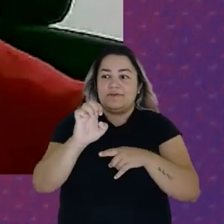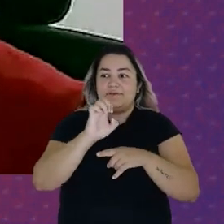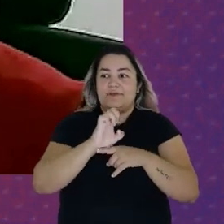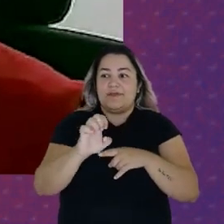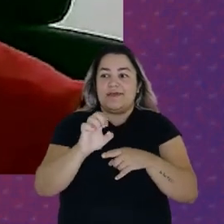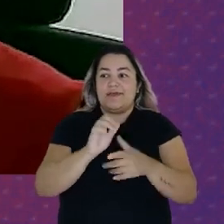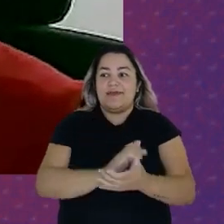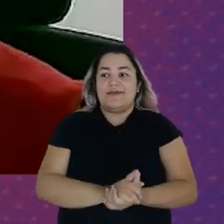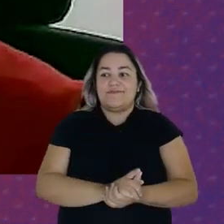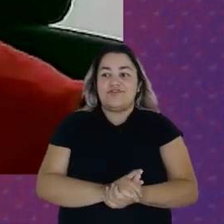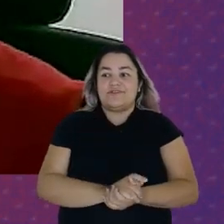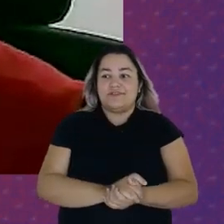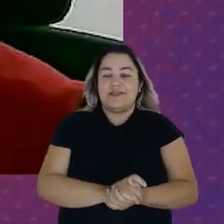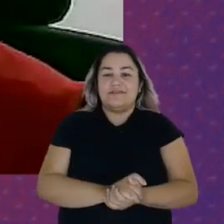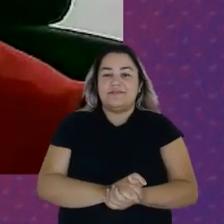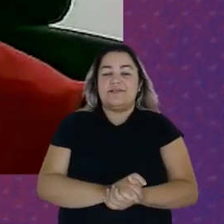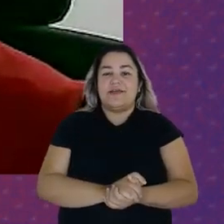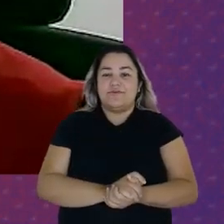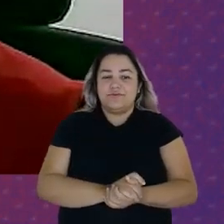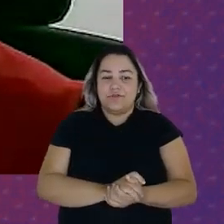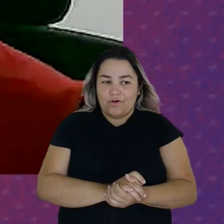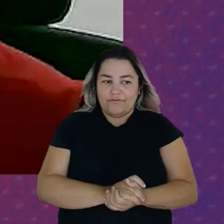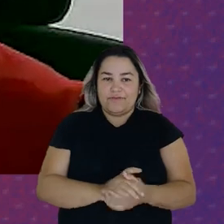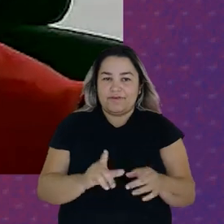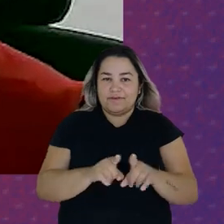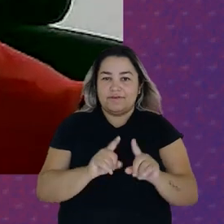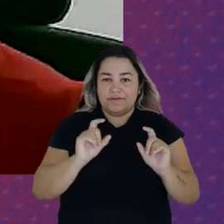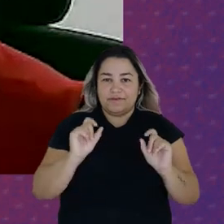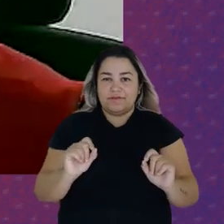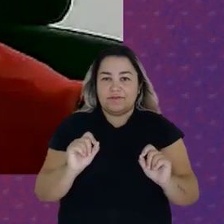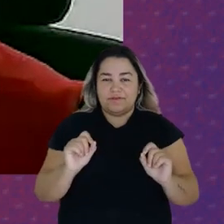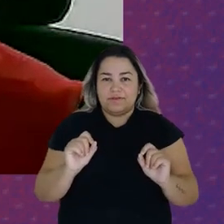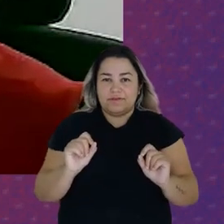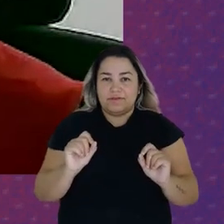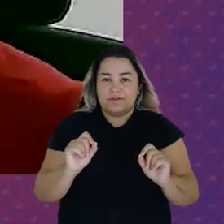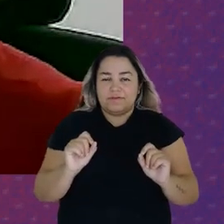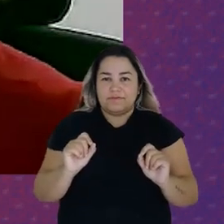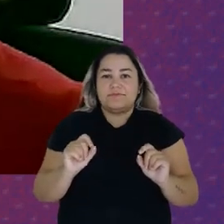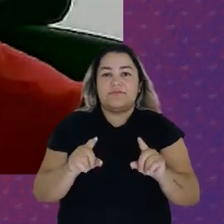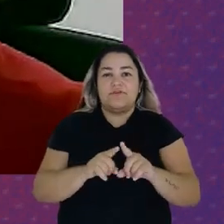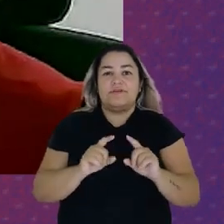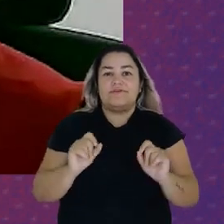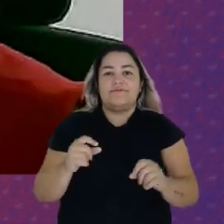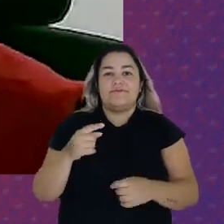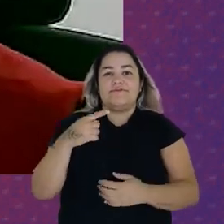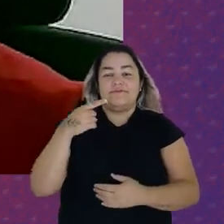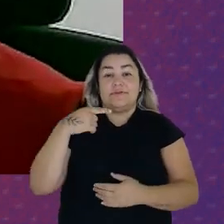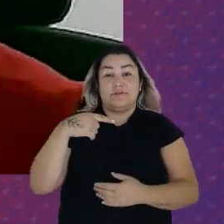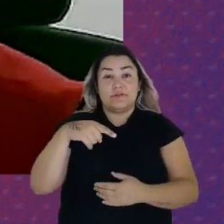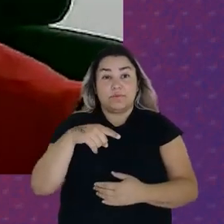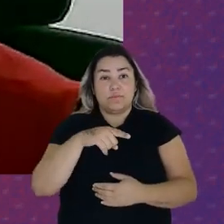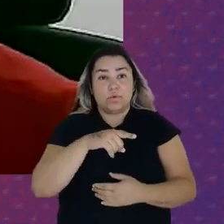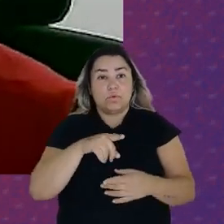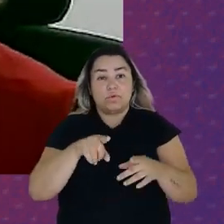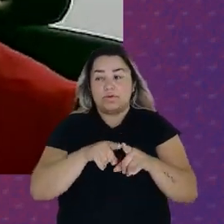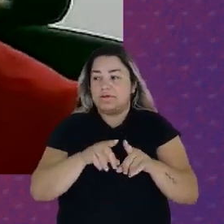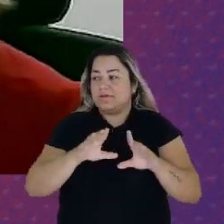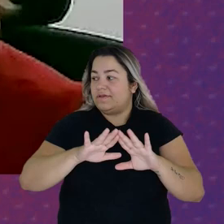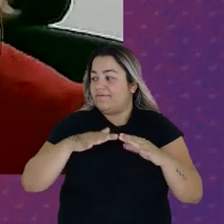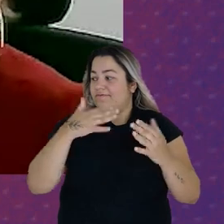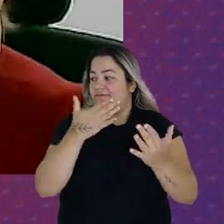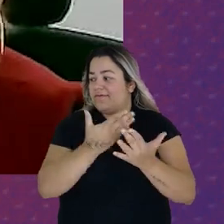das células nazistas no país. Foi aqui que o primeiro partido nazista fora da